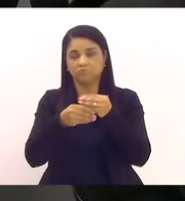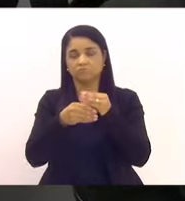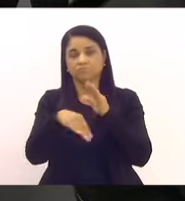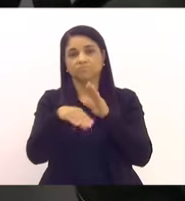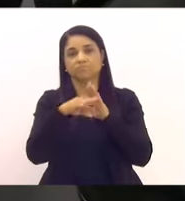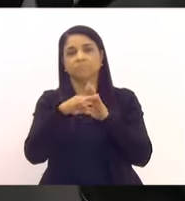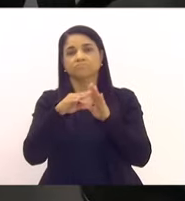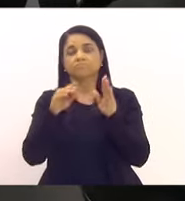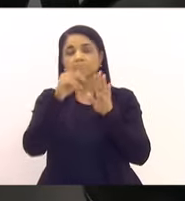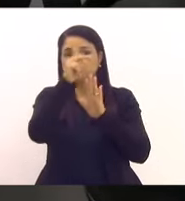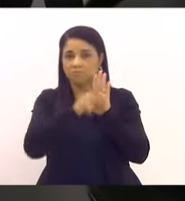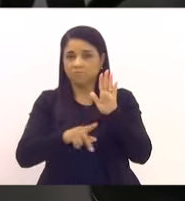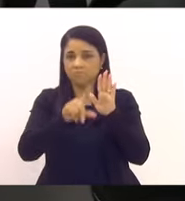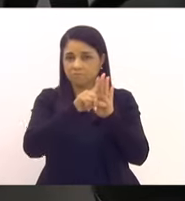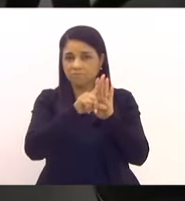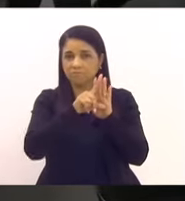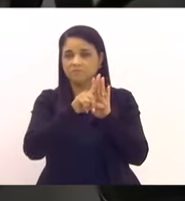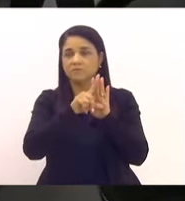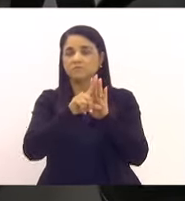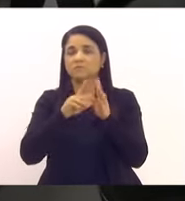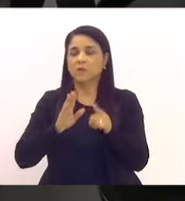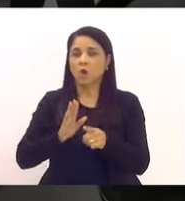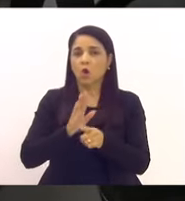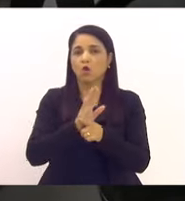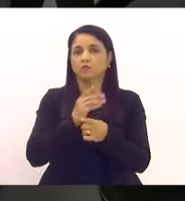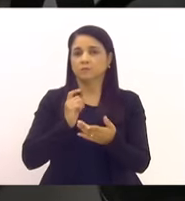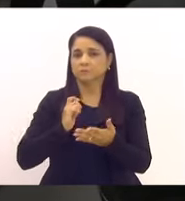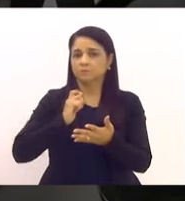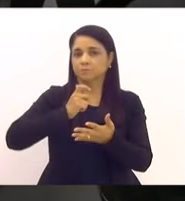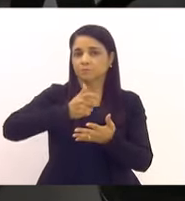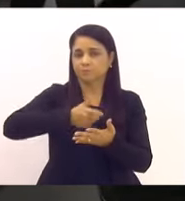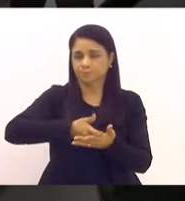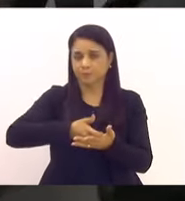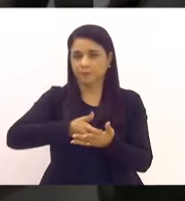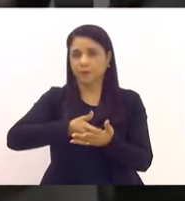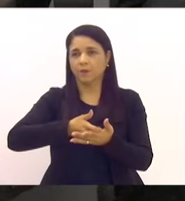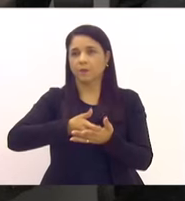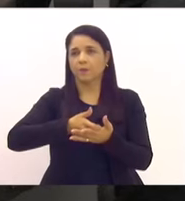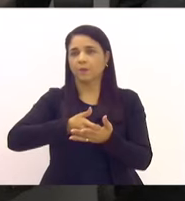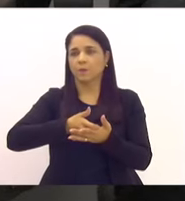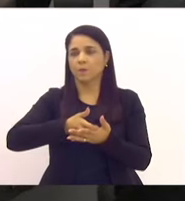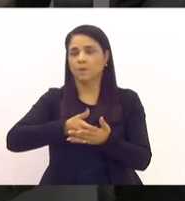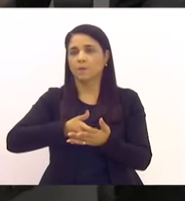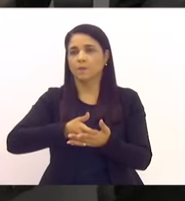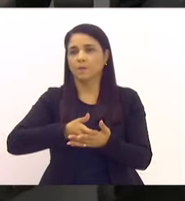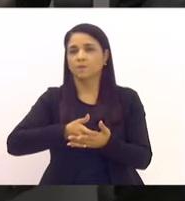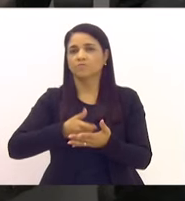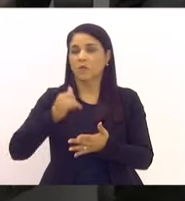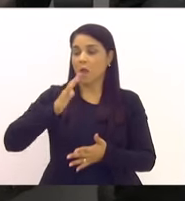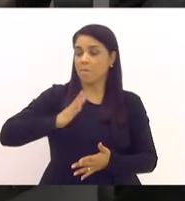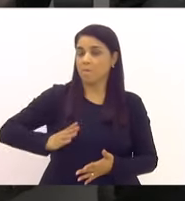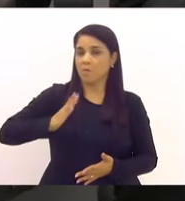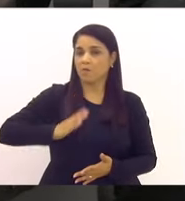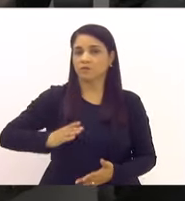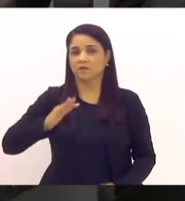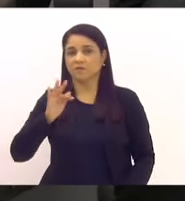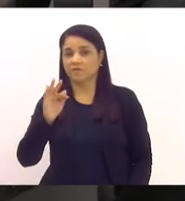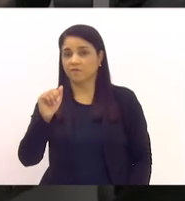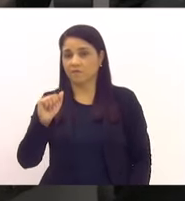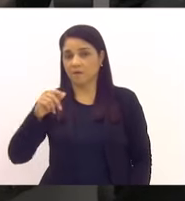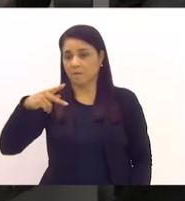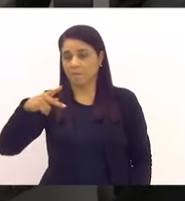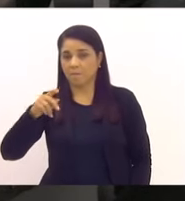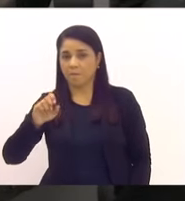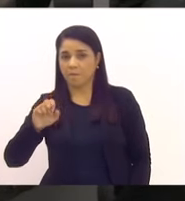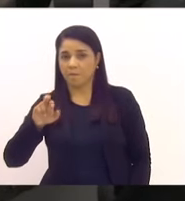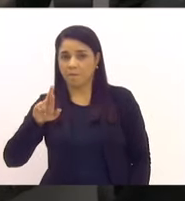da possibilidade de contribuição previdenciária. Foi aquele que você tinha passado para os bolsistas da FAPEAD. Acho que cheguei a mandar para o WhatsApp. Chegou a